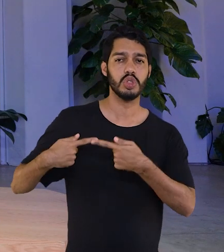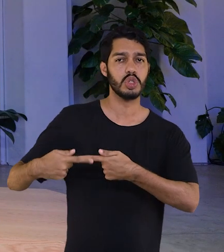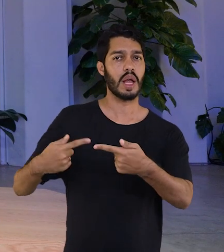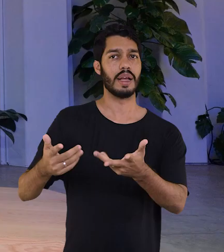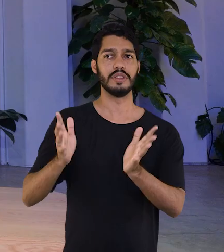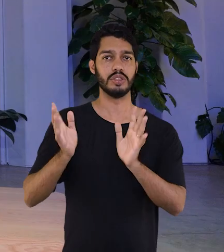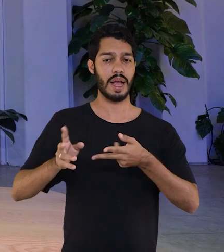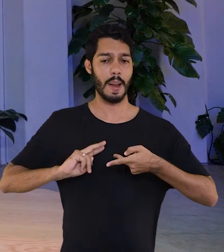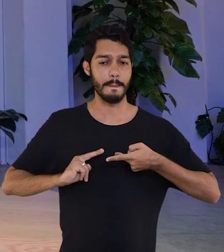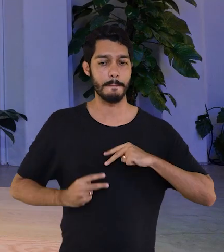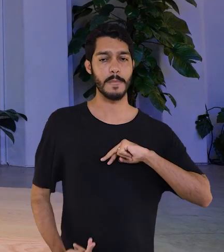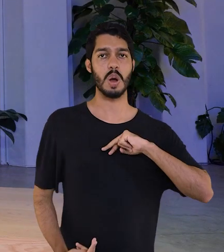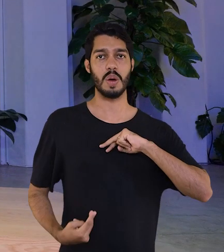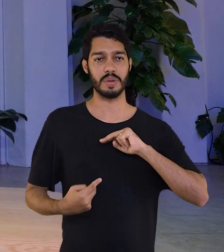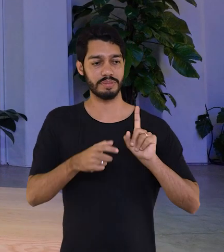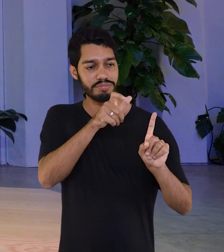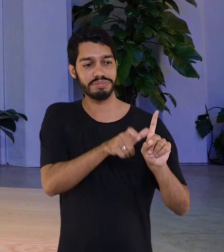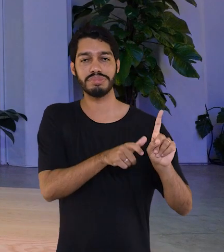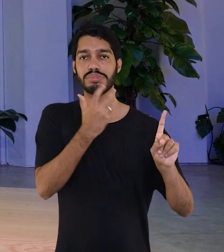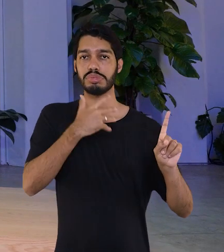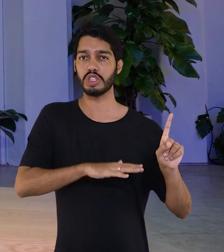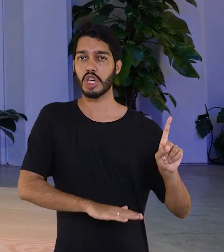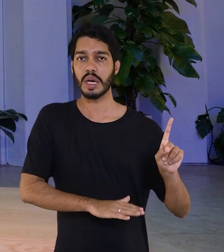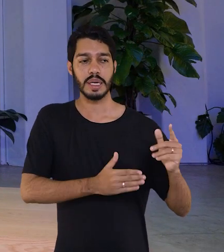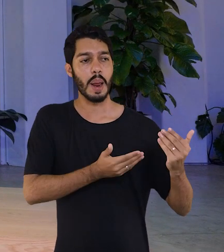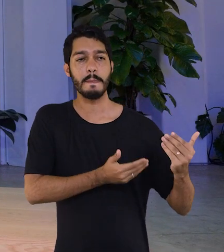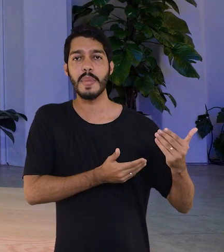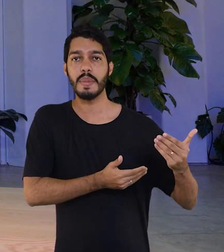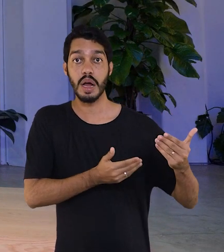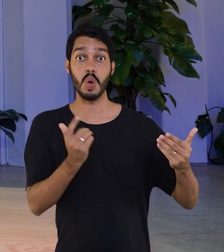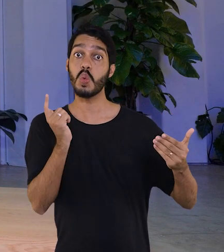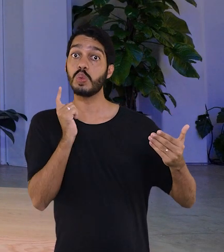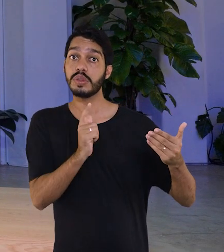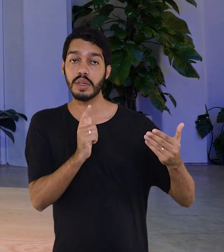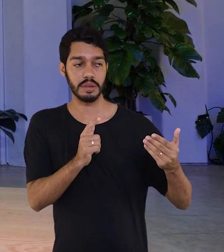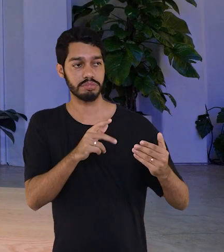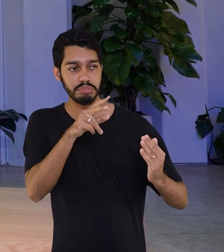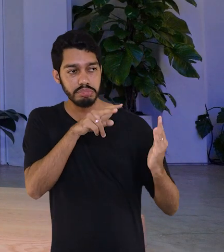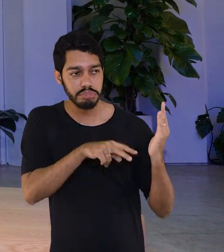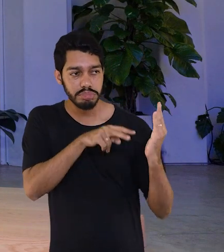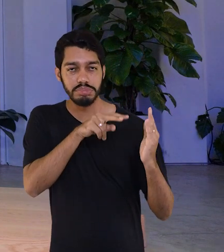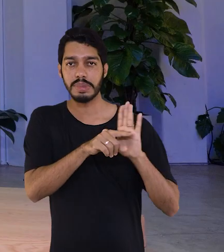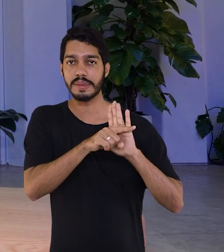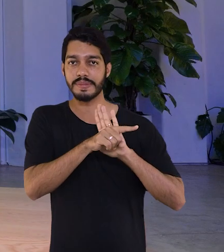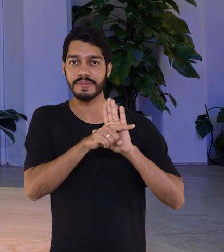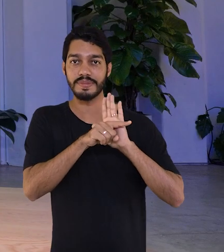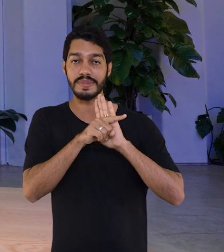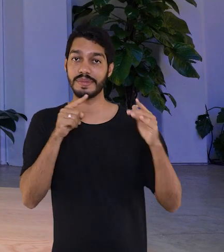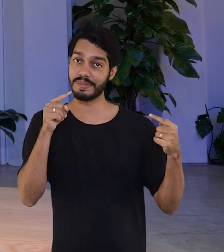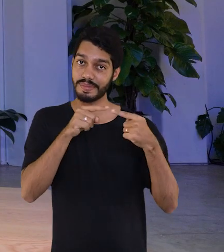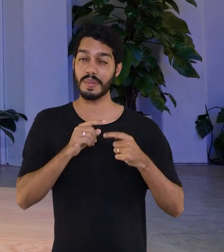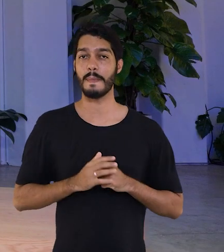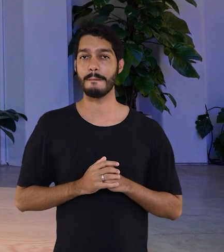trajetória genética, né? Trajetória, assim, o contexto genético daquela criança, e aí ela consegue fazer uma leitura mais acurada nesse